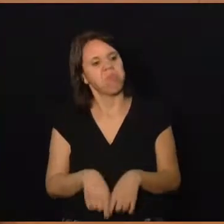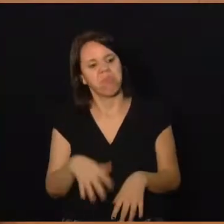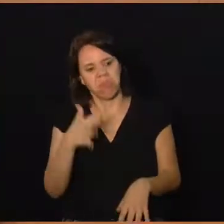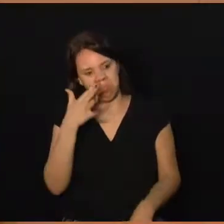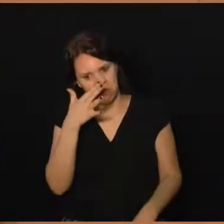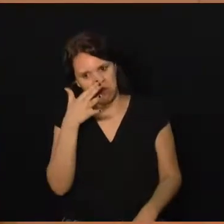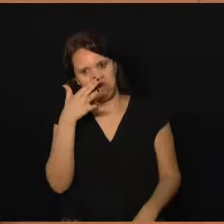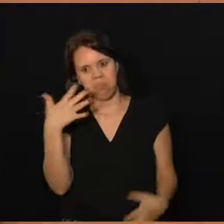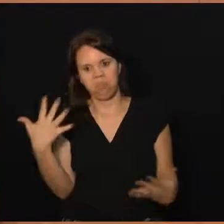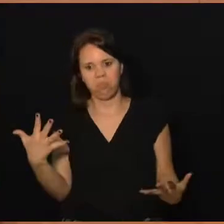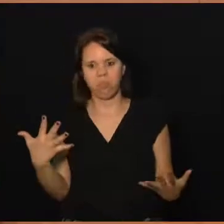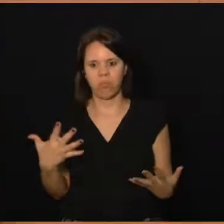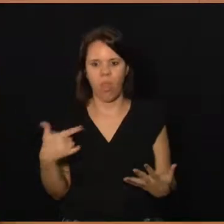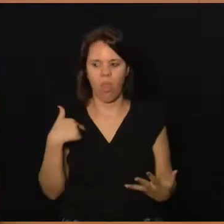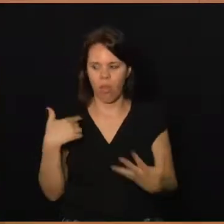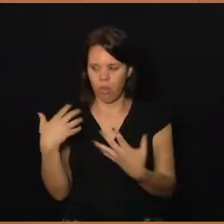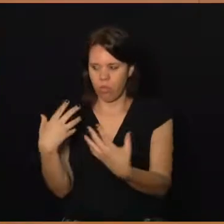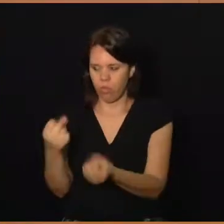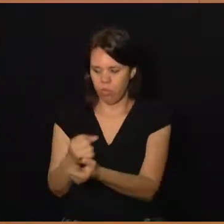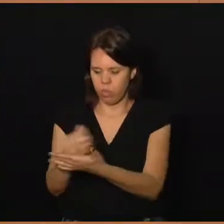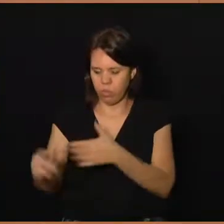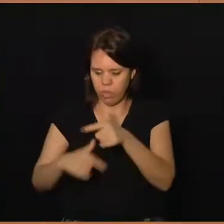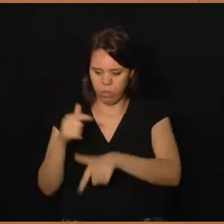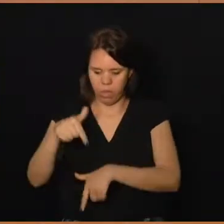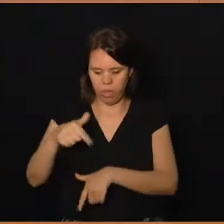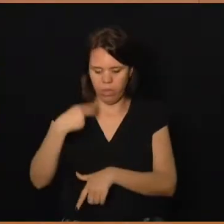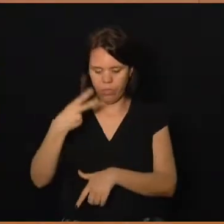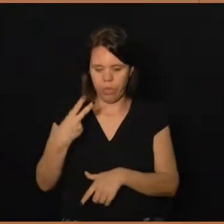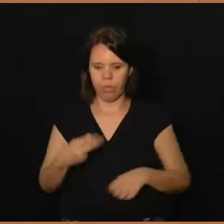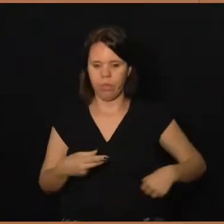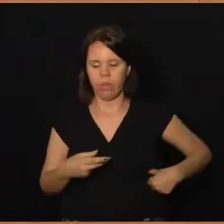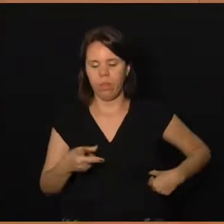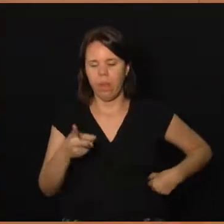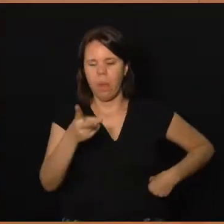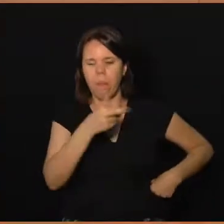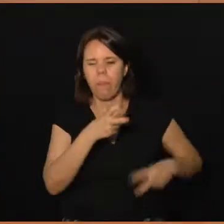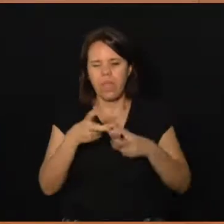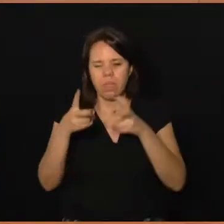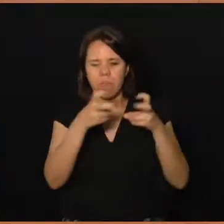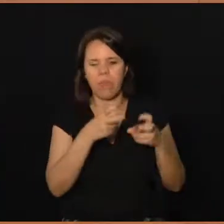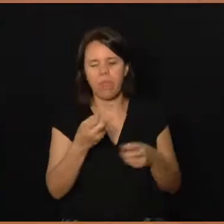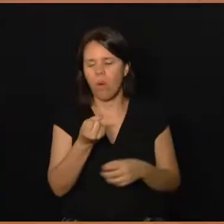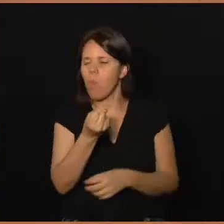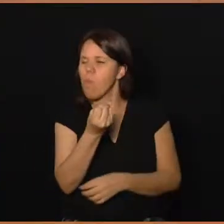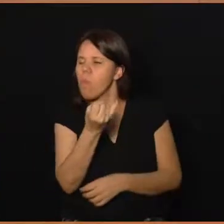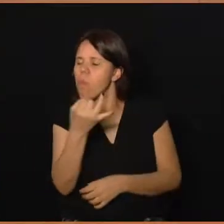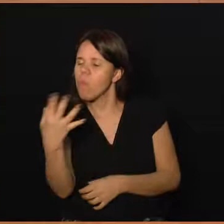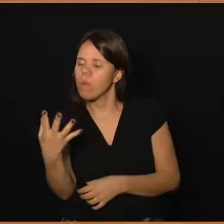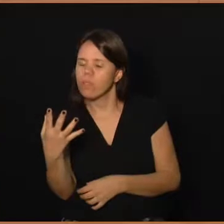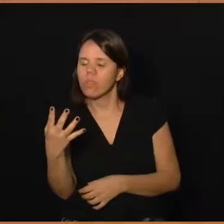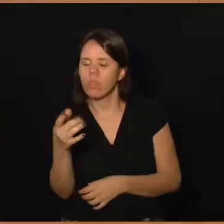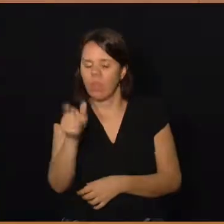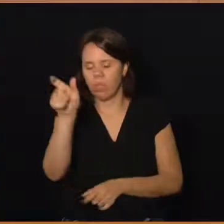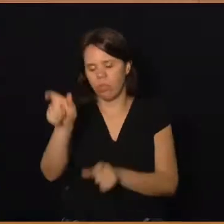porque logo que eu assumi, eu percebi o número de pessoas, né,